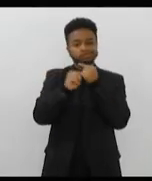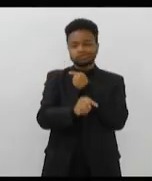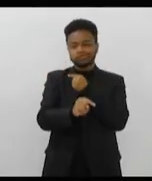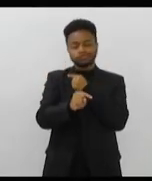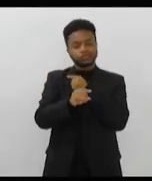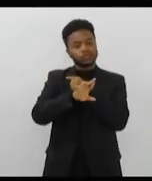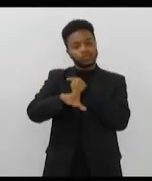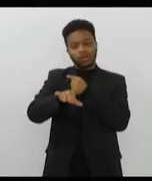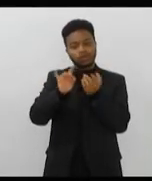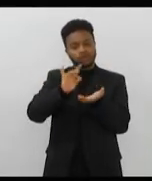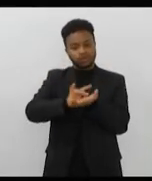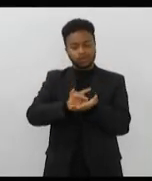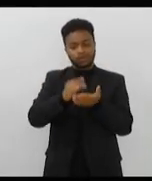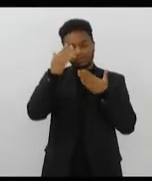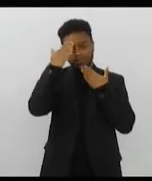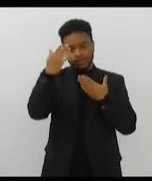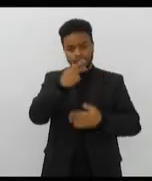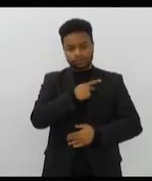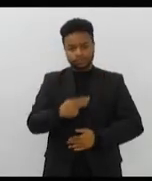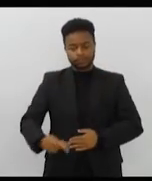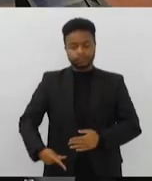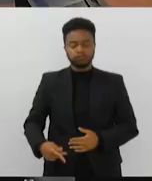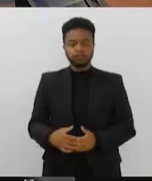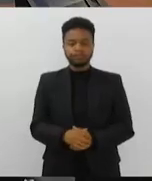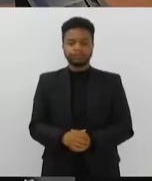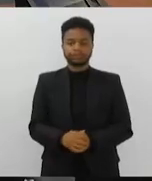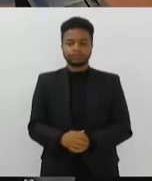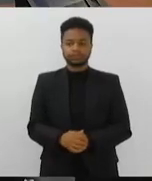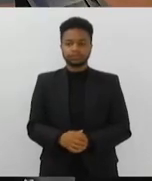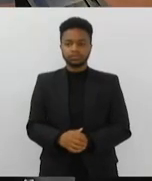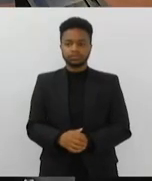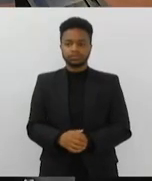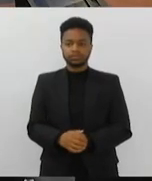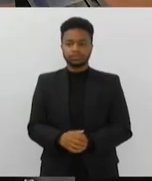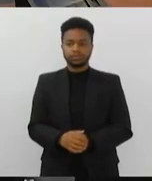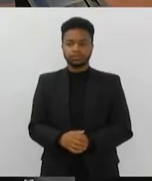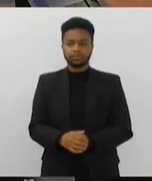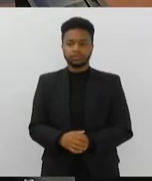desconectado de todos os outros. Muito obrigado, senhor presidente.